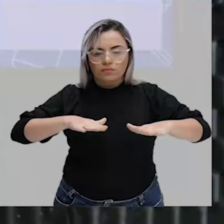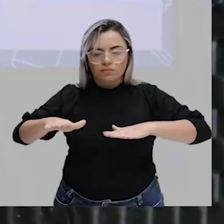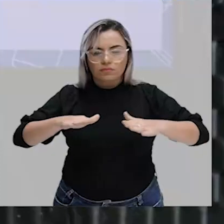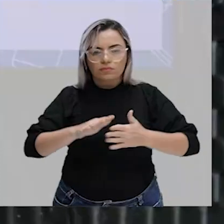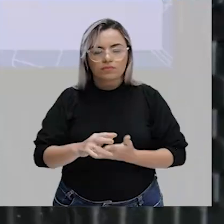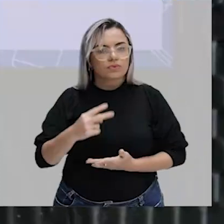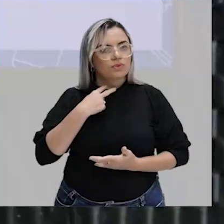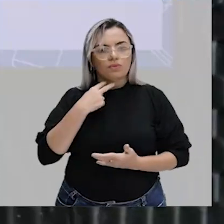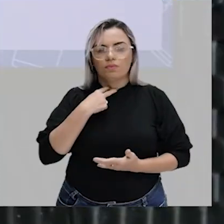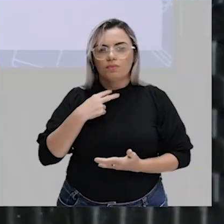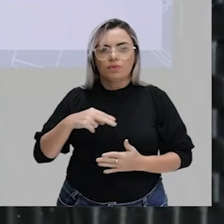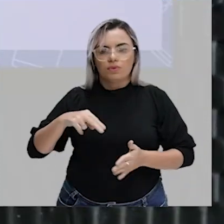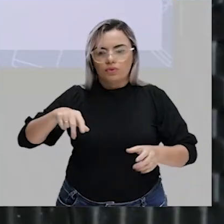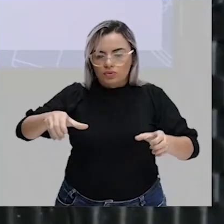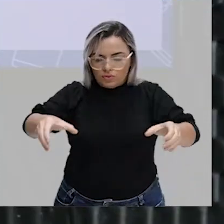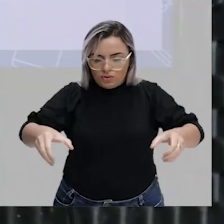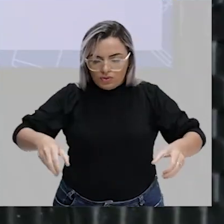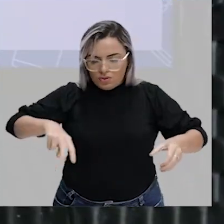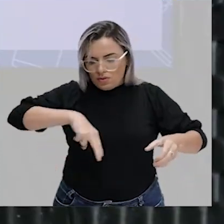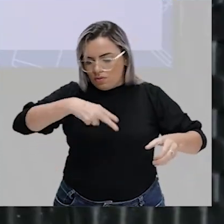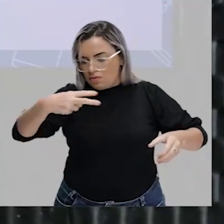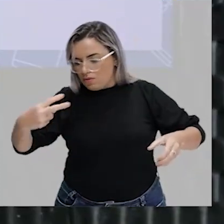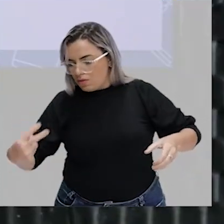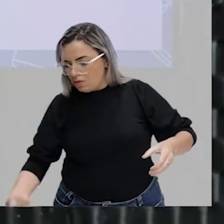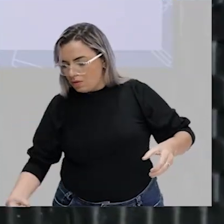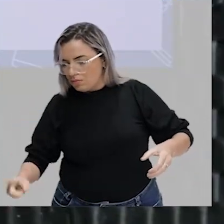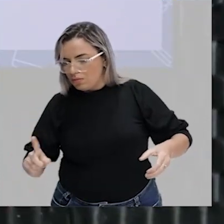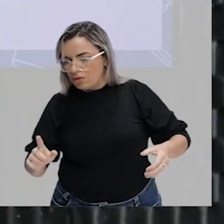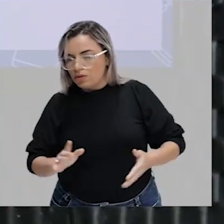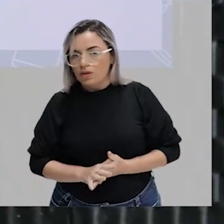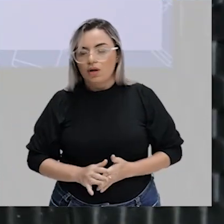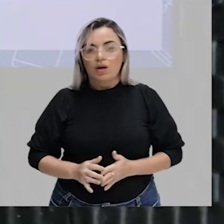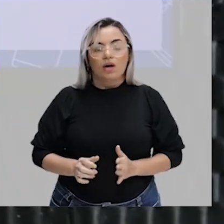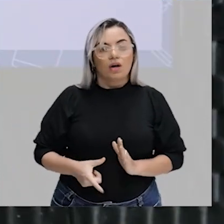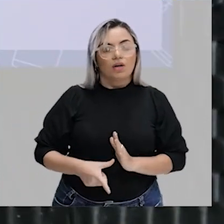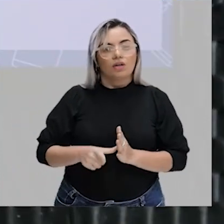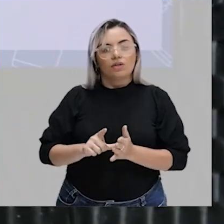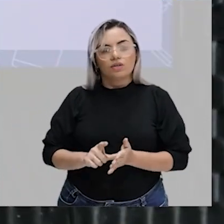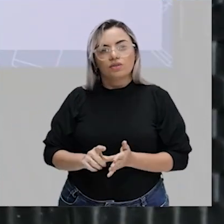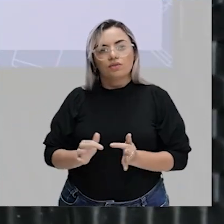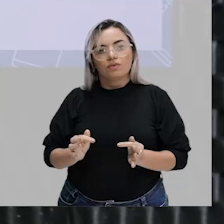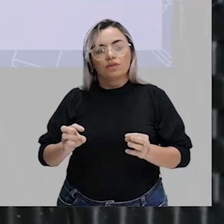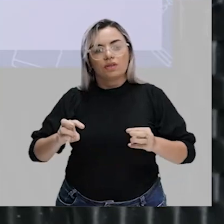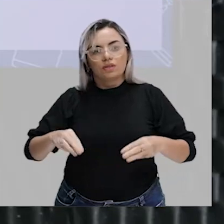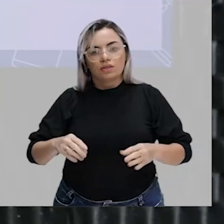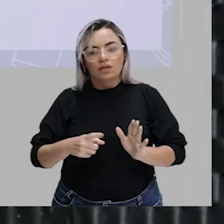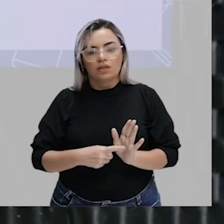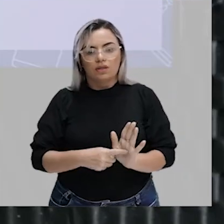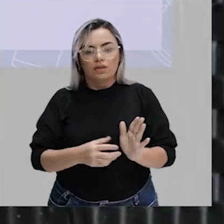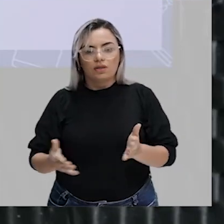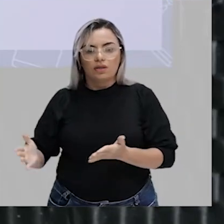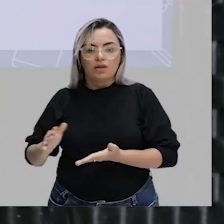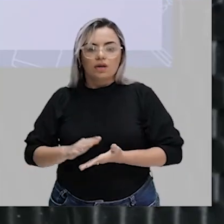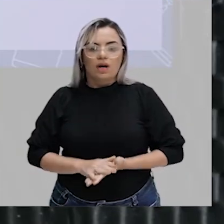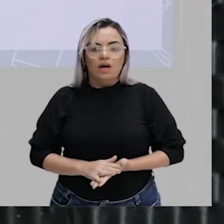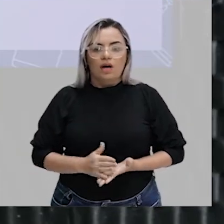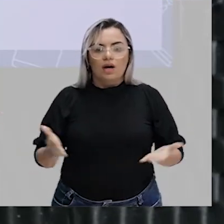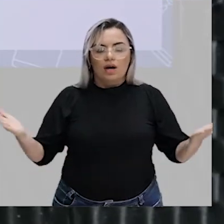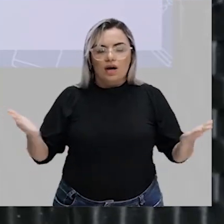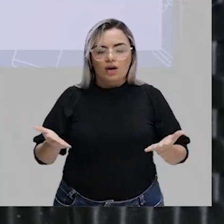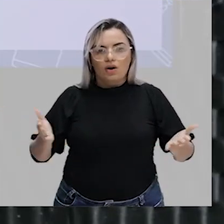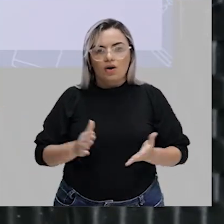pode cair, obviamente, antes dele terminar a sua apresentação. Barra fixa.